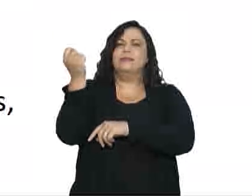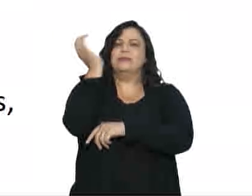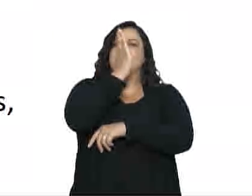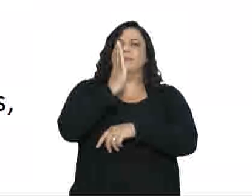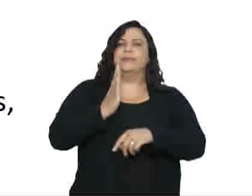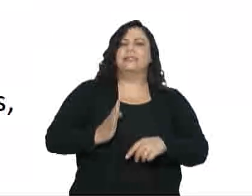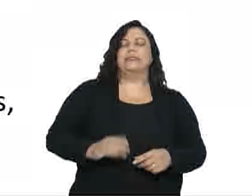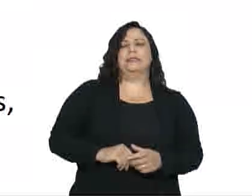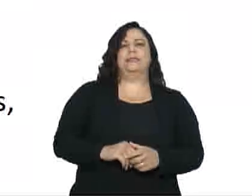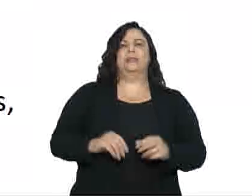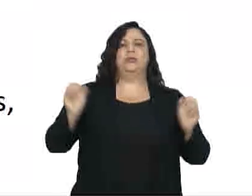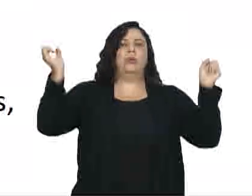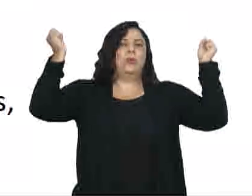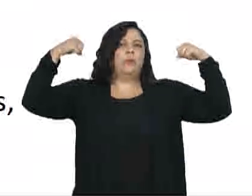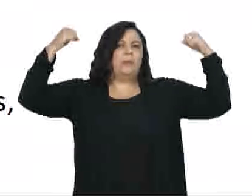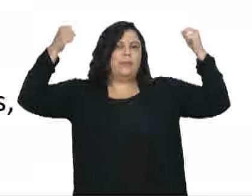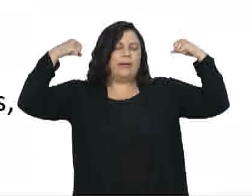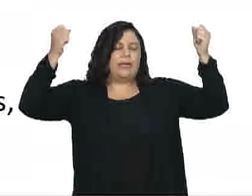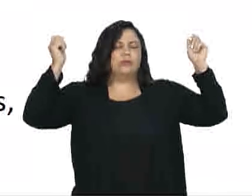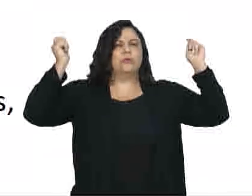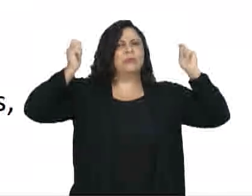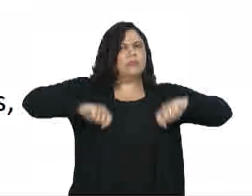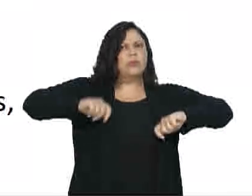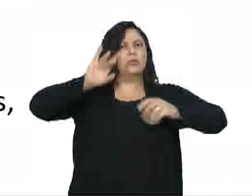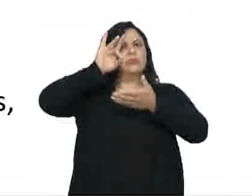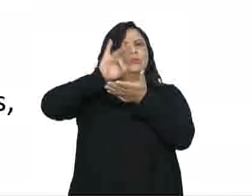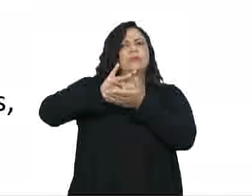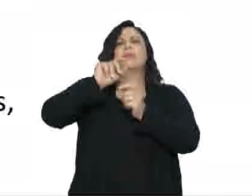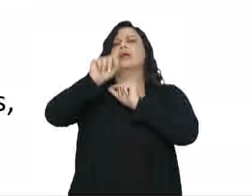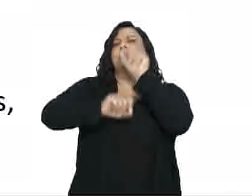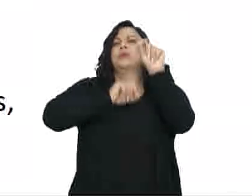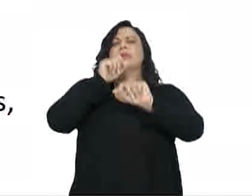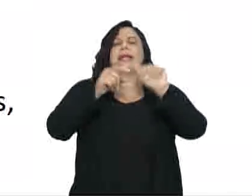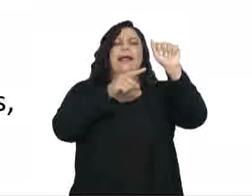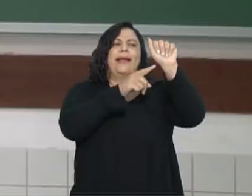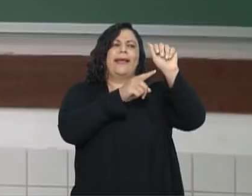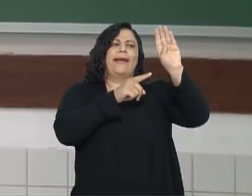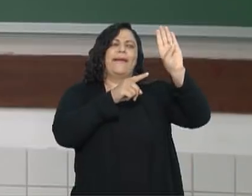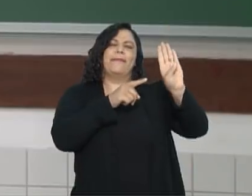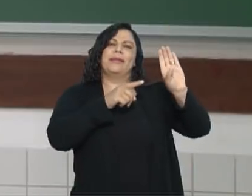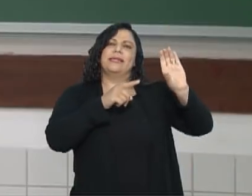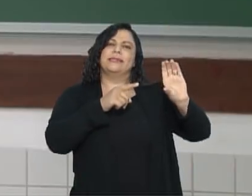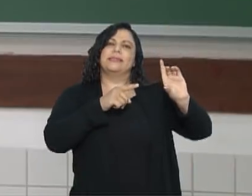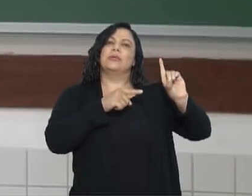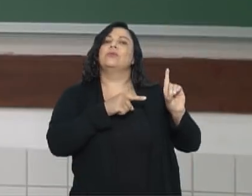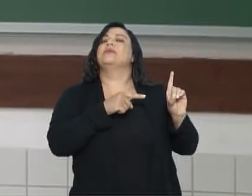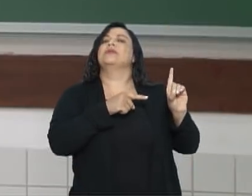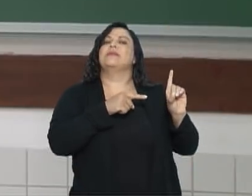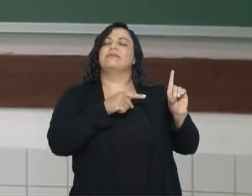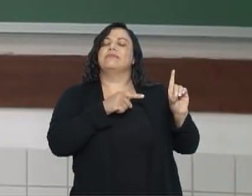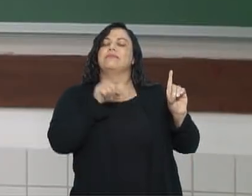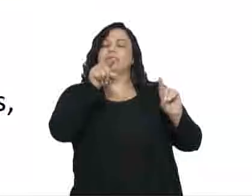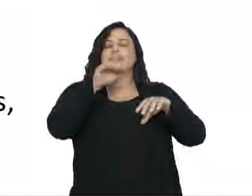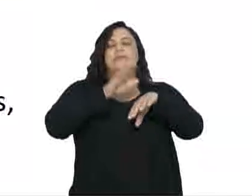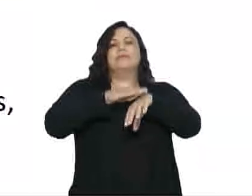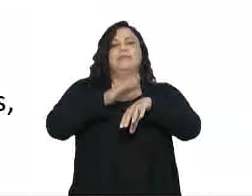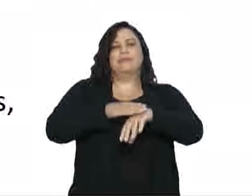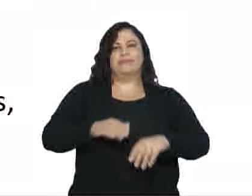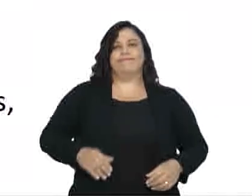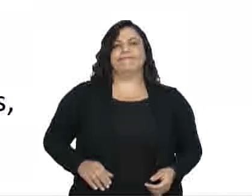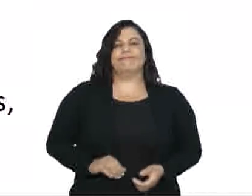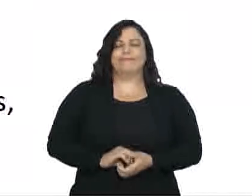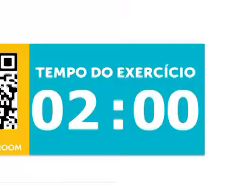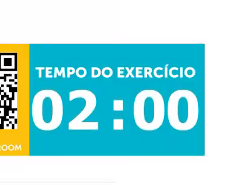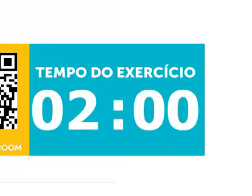Pode-se afirmar que letra A, B, C ou D. Com você.